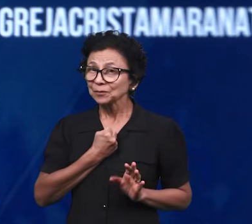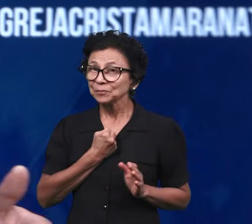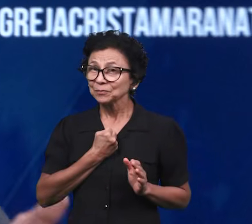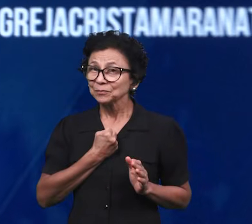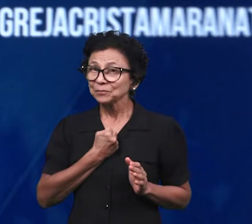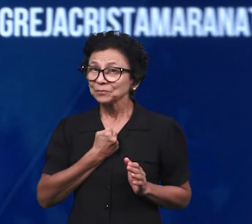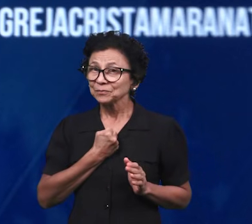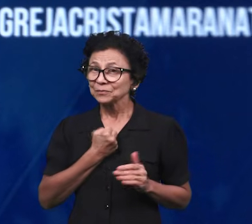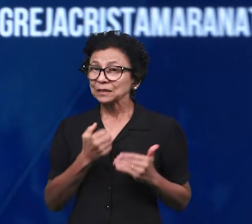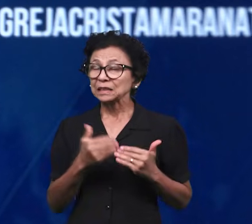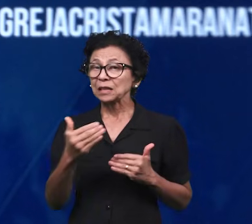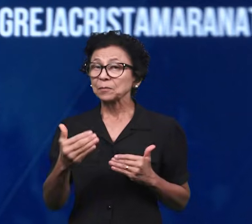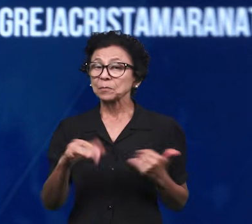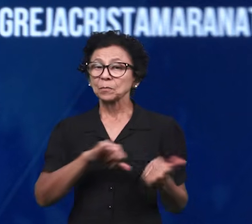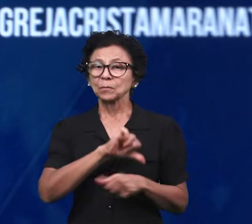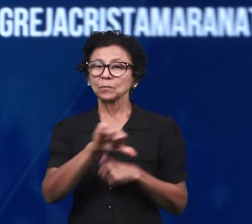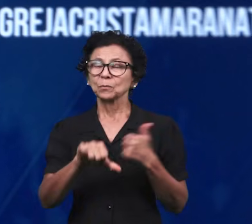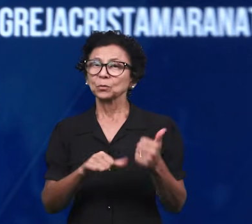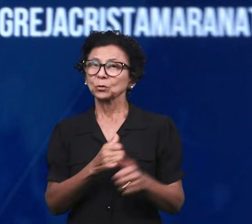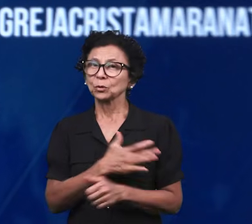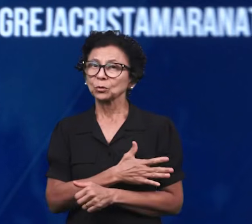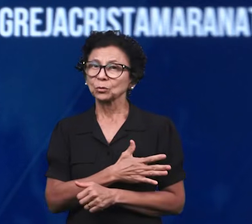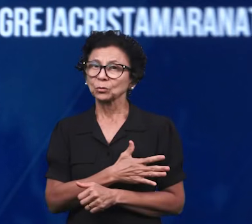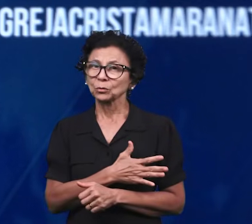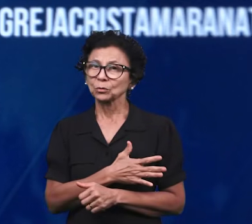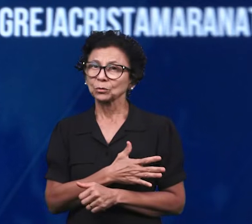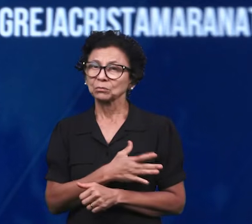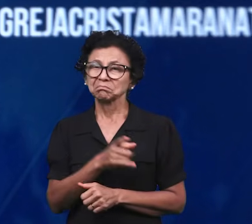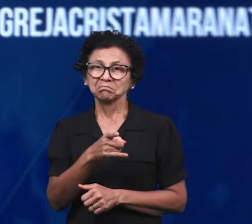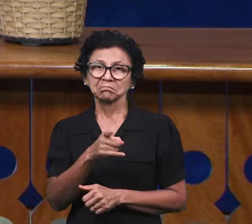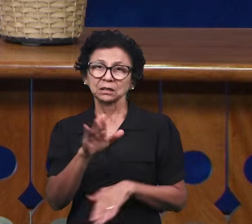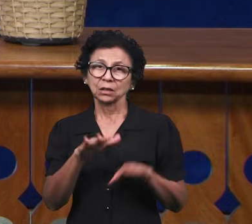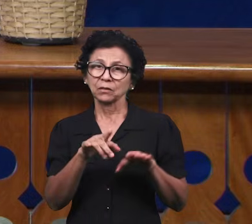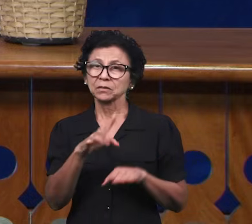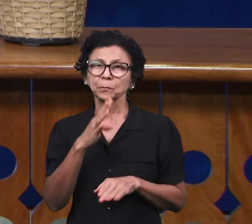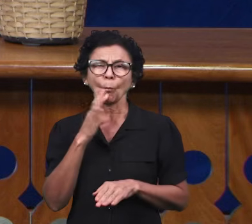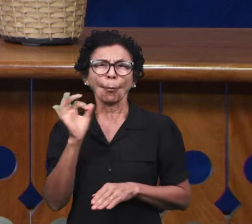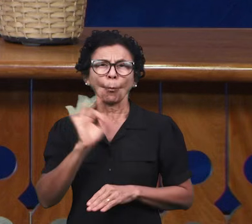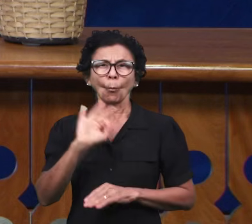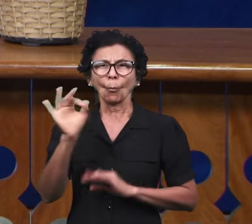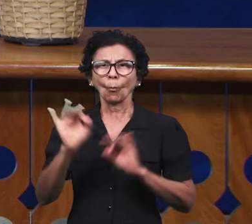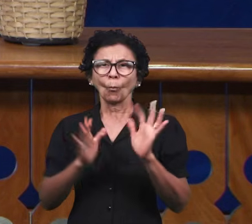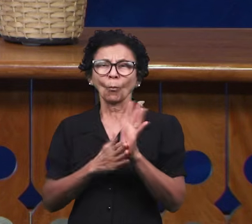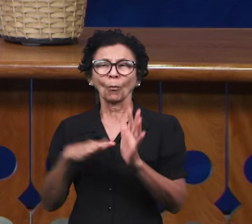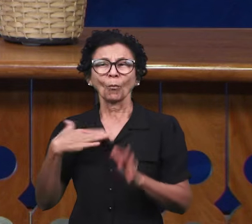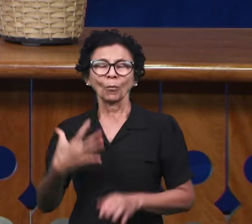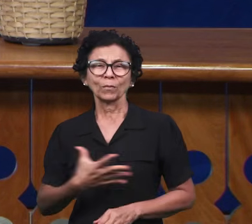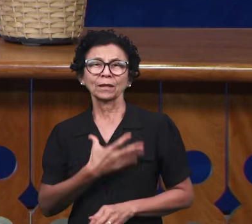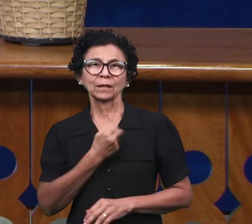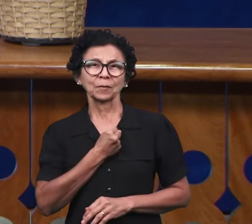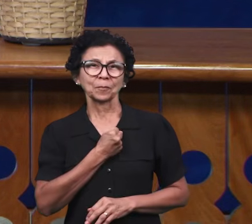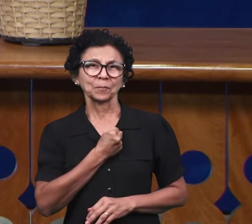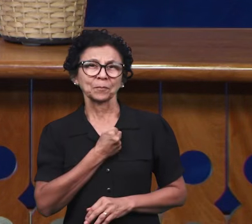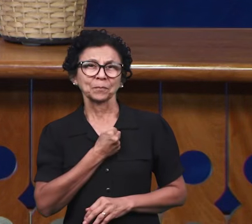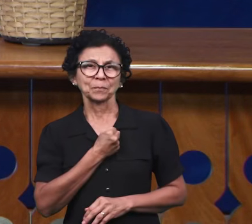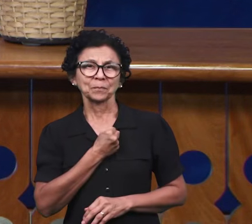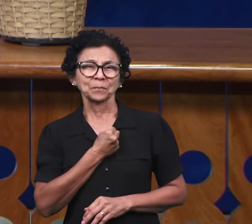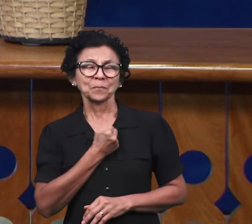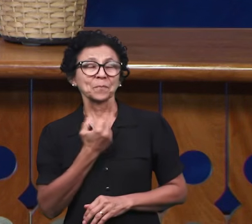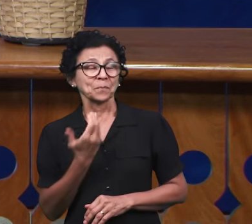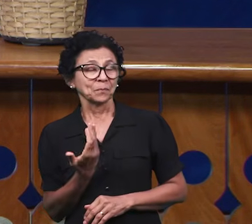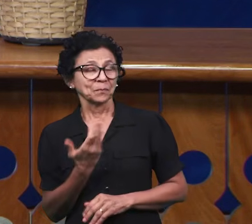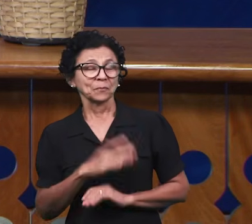que talvez você nem soubesse que tinha acesso a uma salvação. Mas Jesus olhou para você com um olhar de misericórdia. Meus irmãos, então,